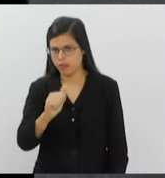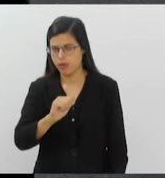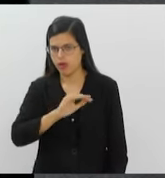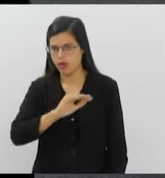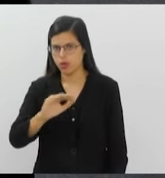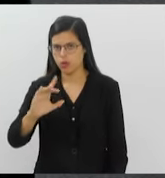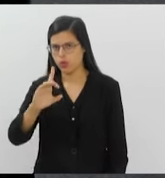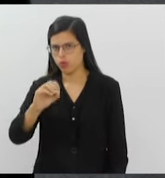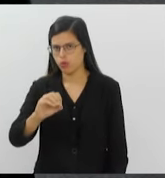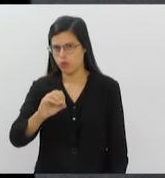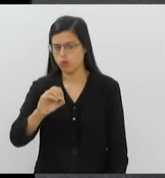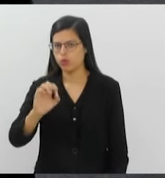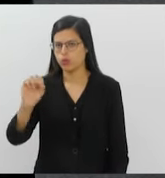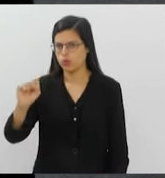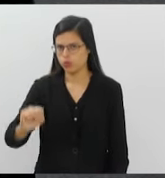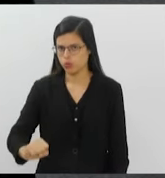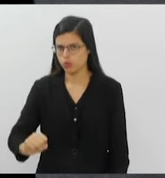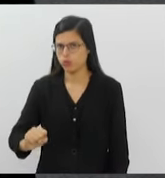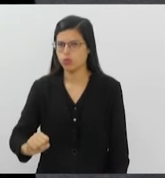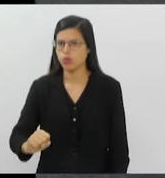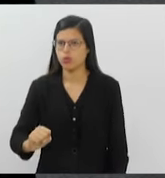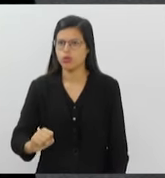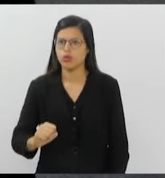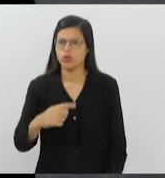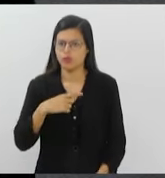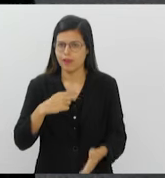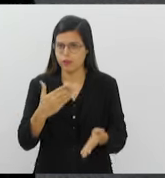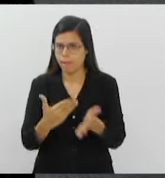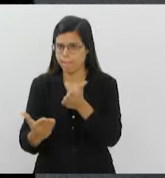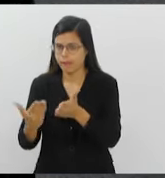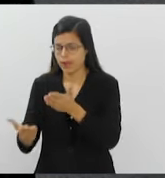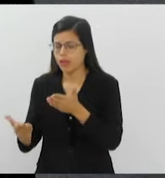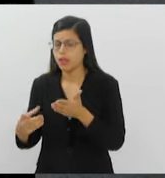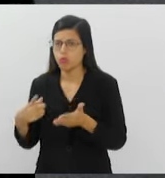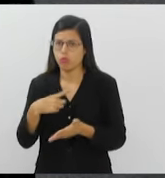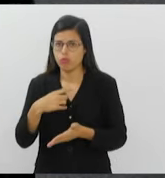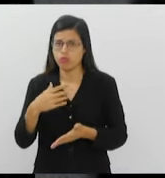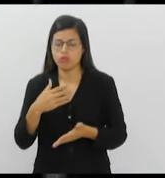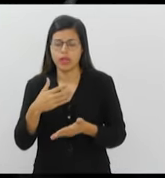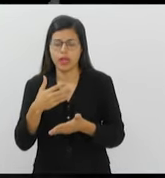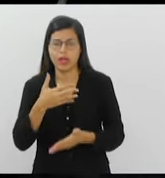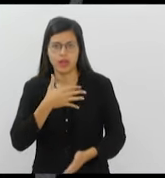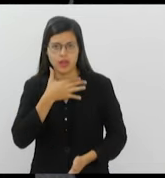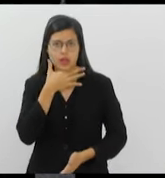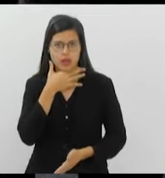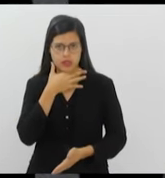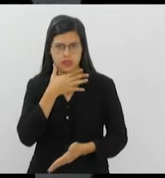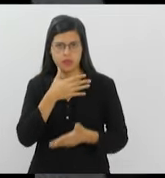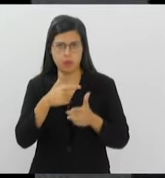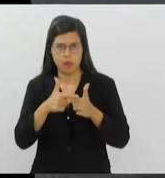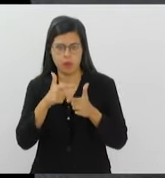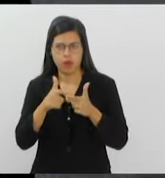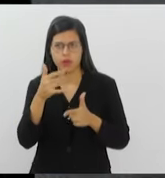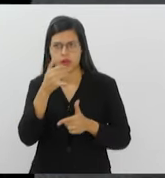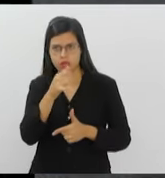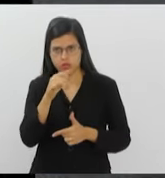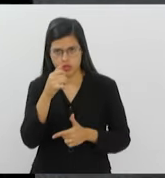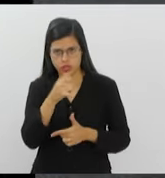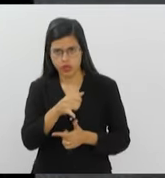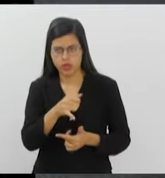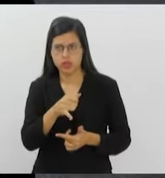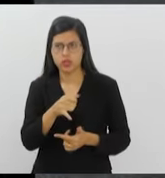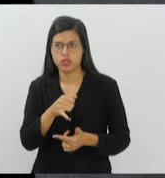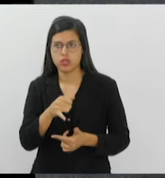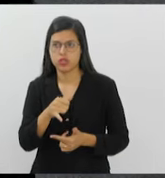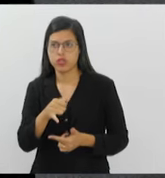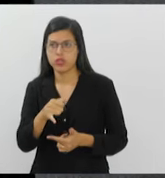de vazão. E quando tem crise energética, senhor presidente, função da diminuição das vazões,